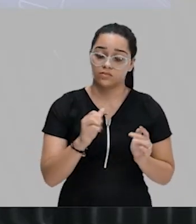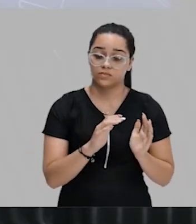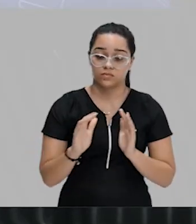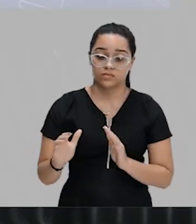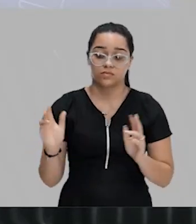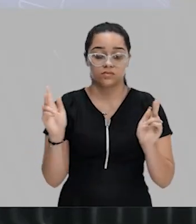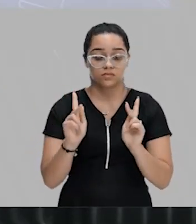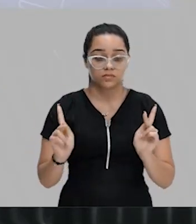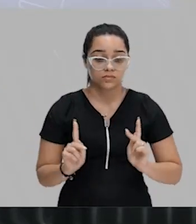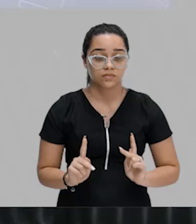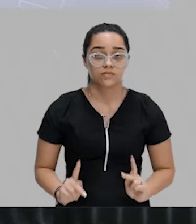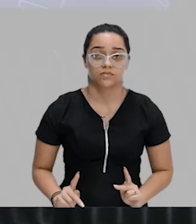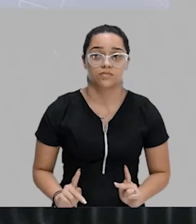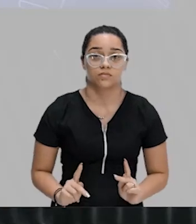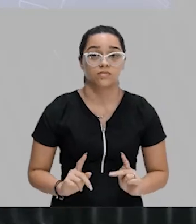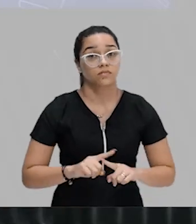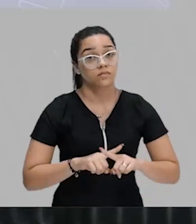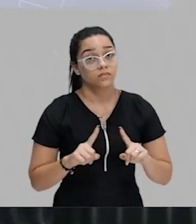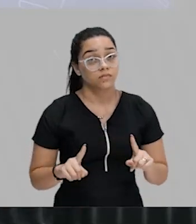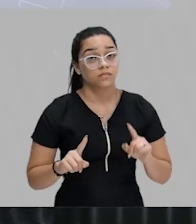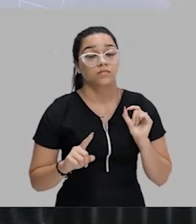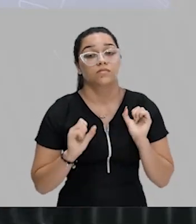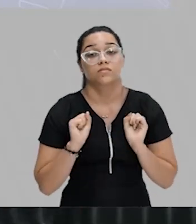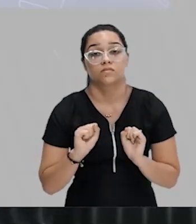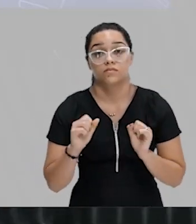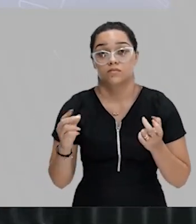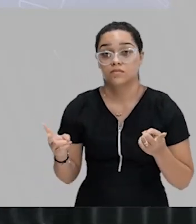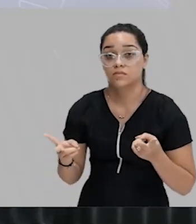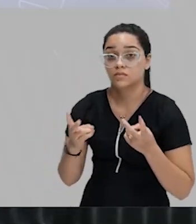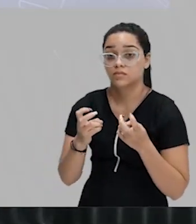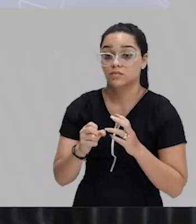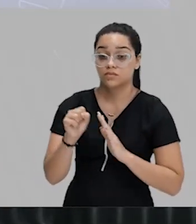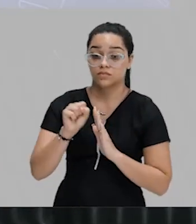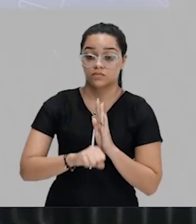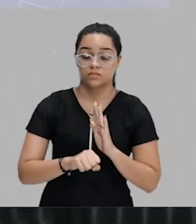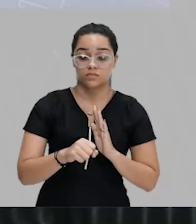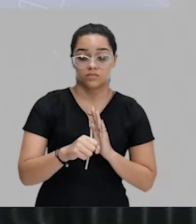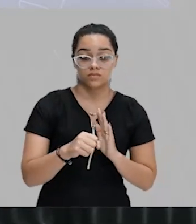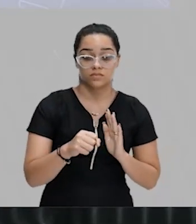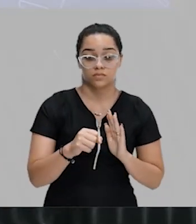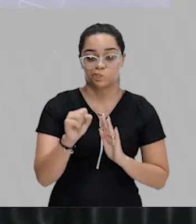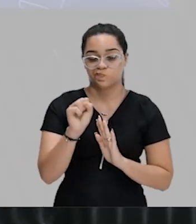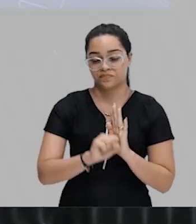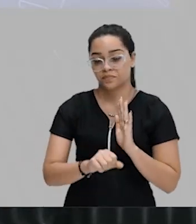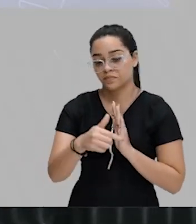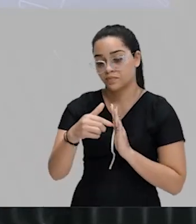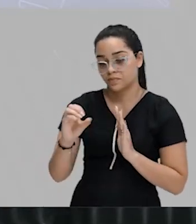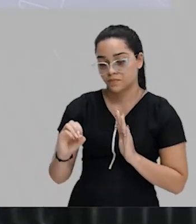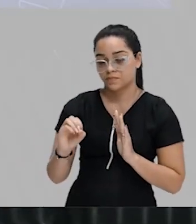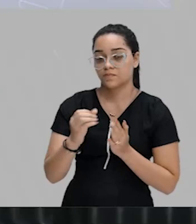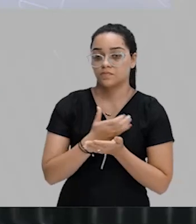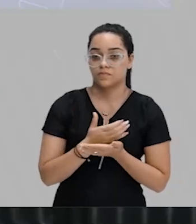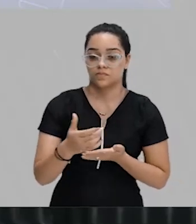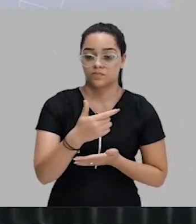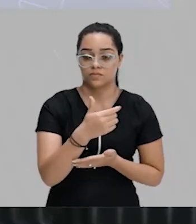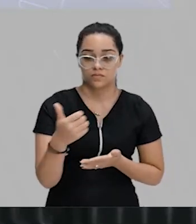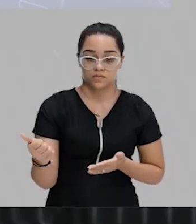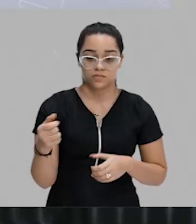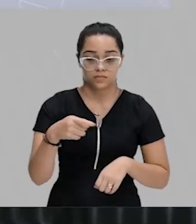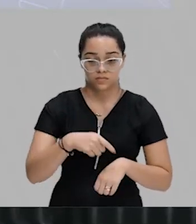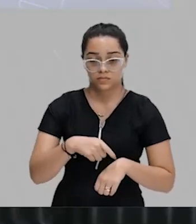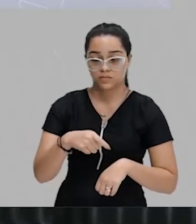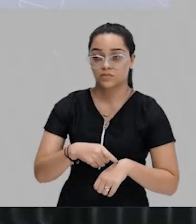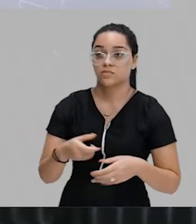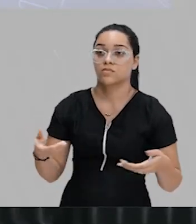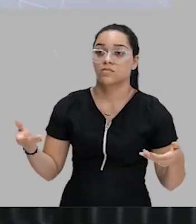de paz, de prosperidade. Mas o que se observa no final do século XX, no início do século XXI, nesse tempo